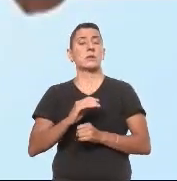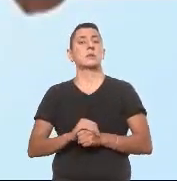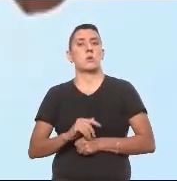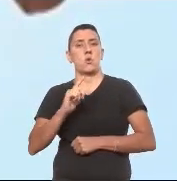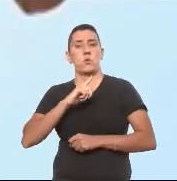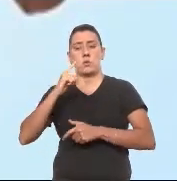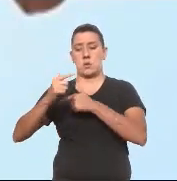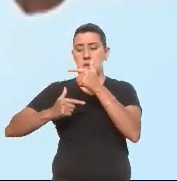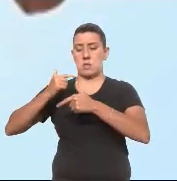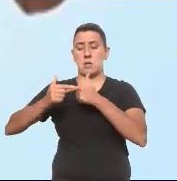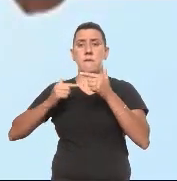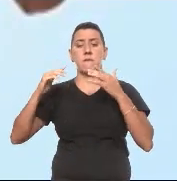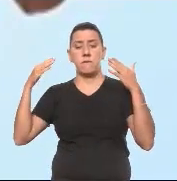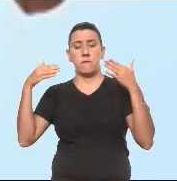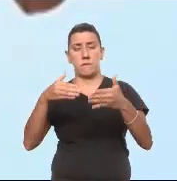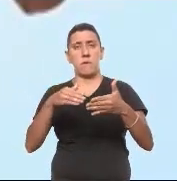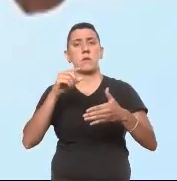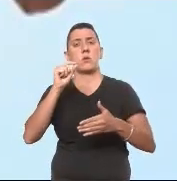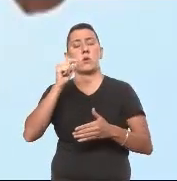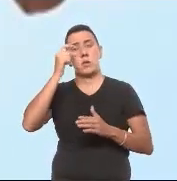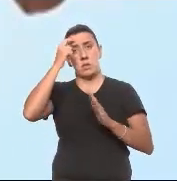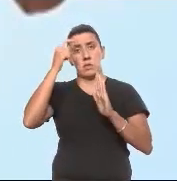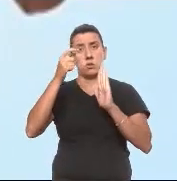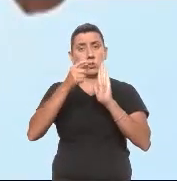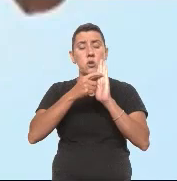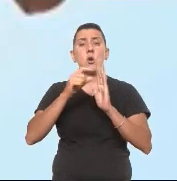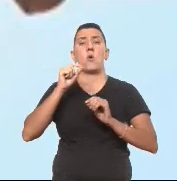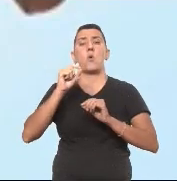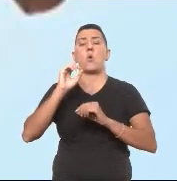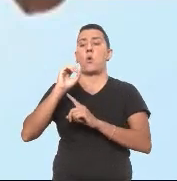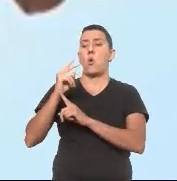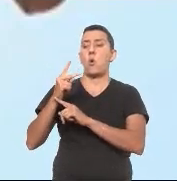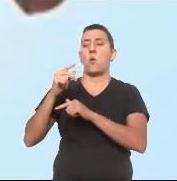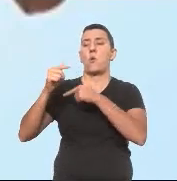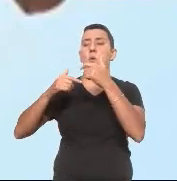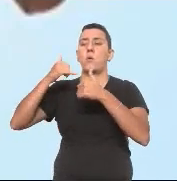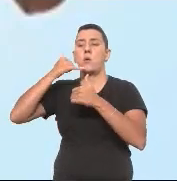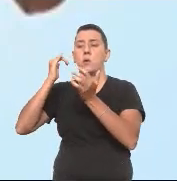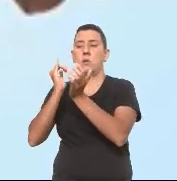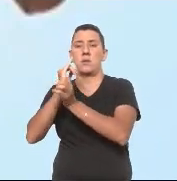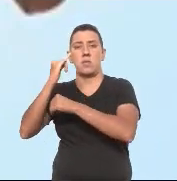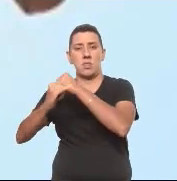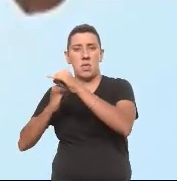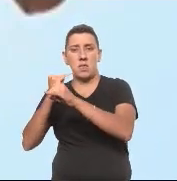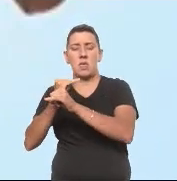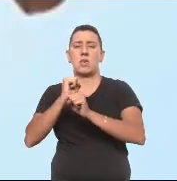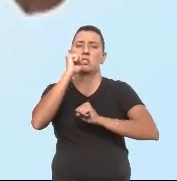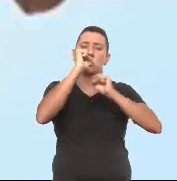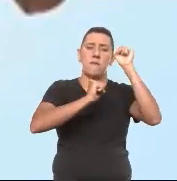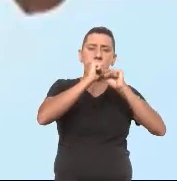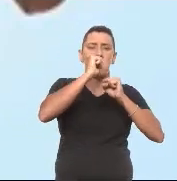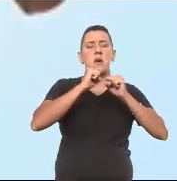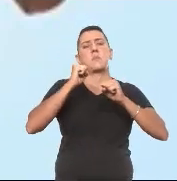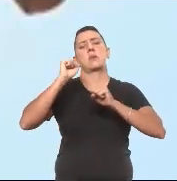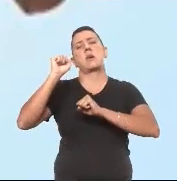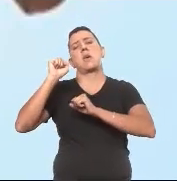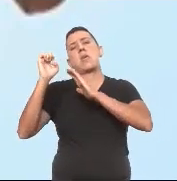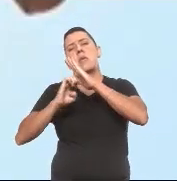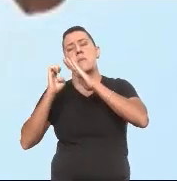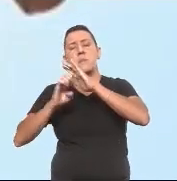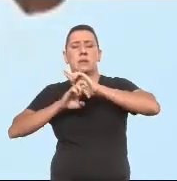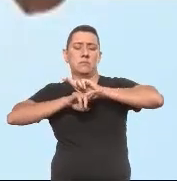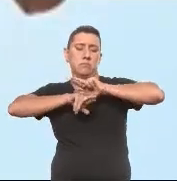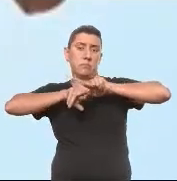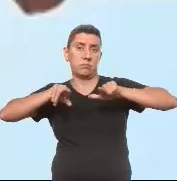de TIC dedicadas para operadoras setor público mercado financeiro ou indústria para o governo